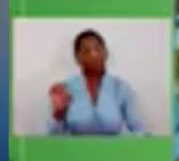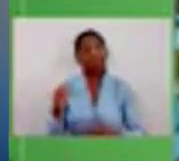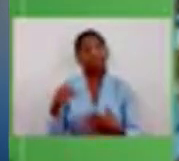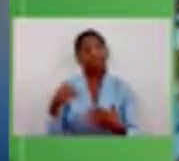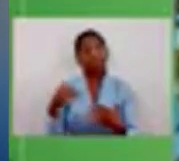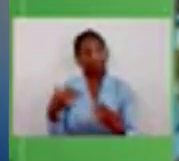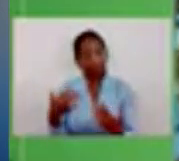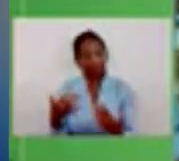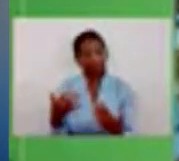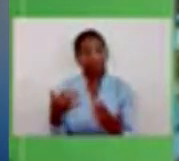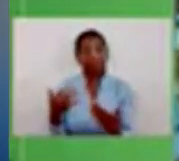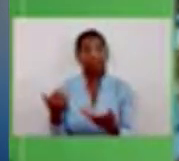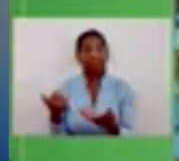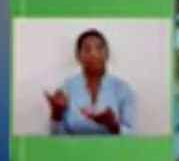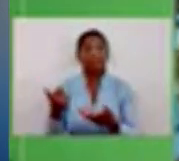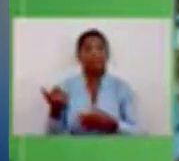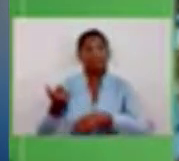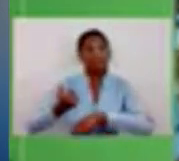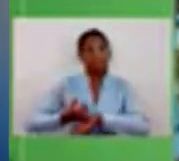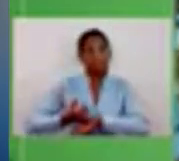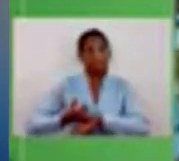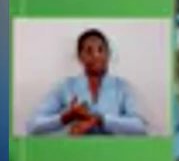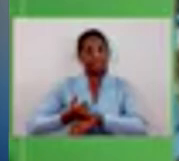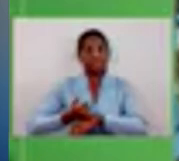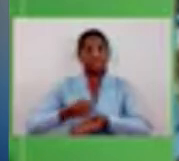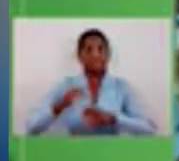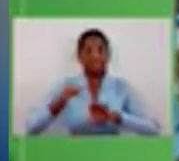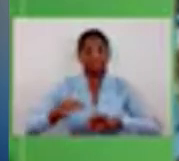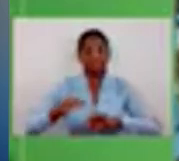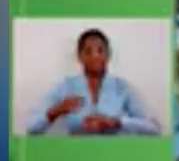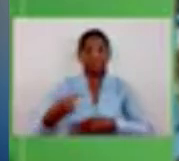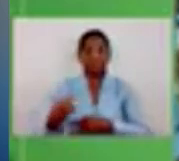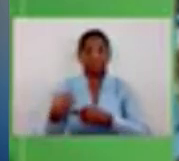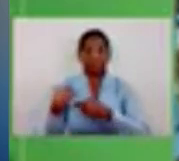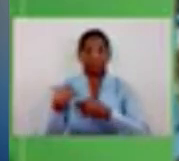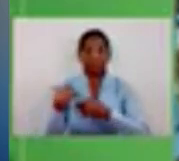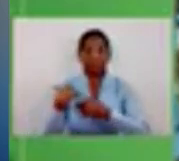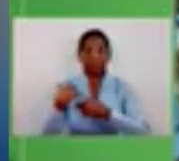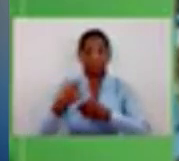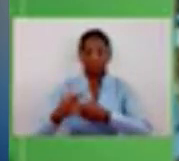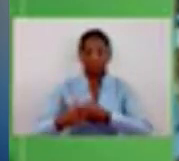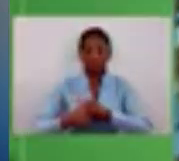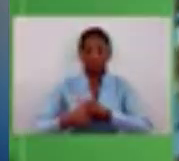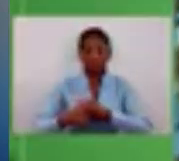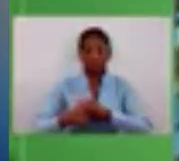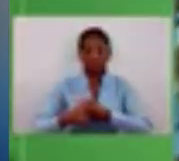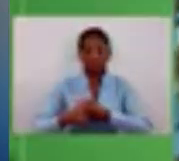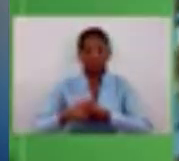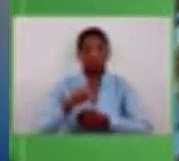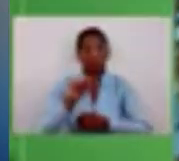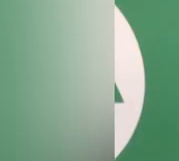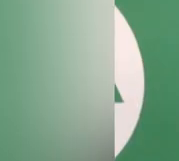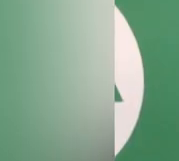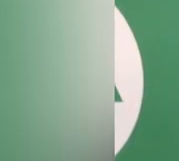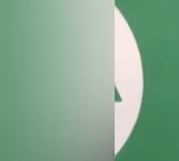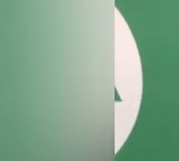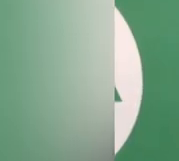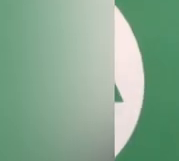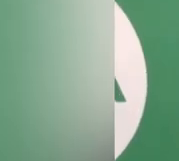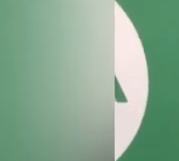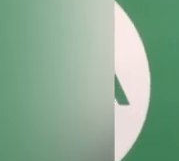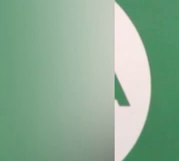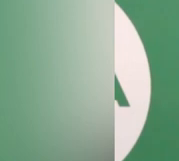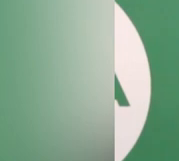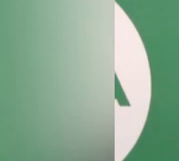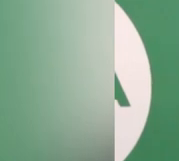Sul, tornando-se a primeira mulher a comandar a pasta. O ato de posse foi transmitido por videoconferência. E hoje,